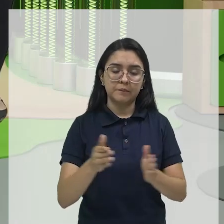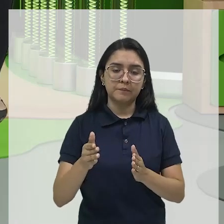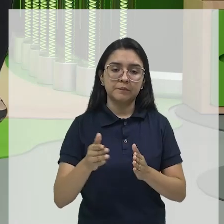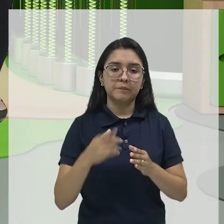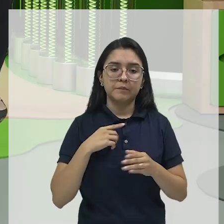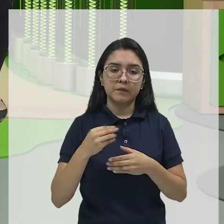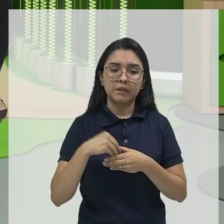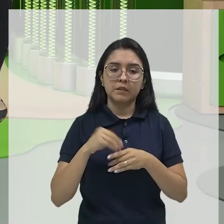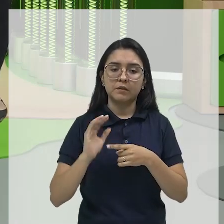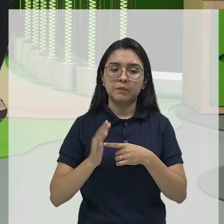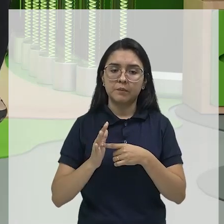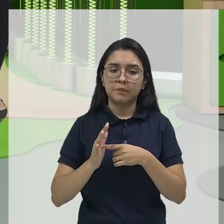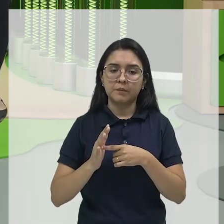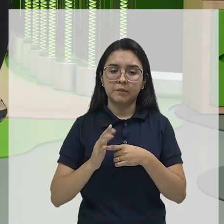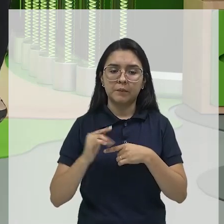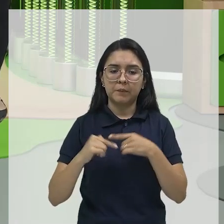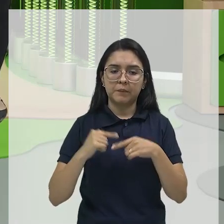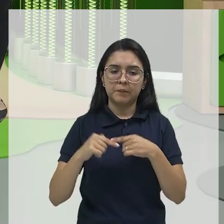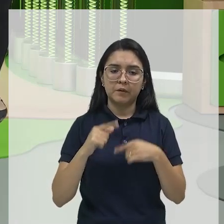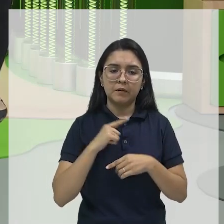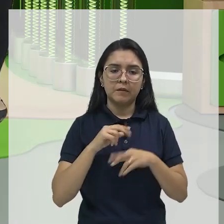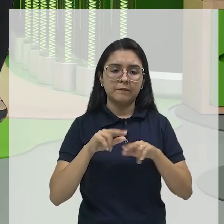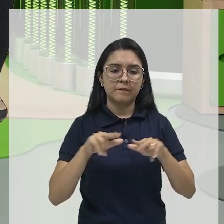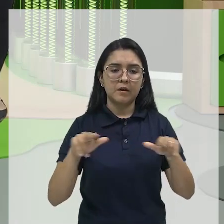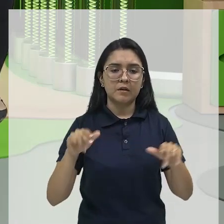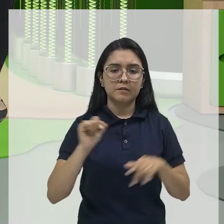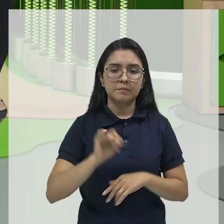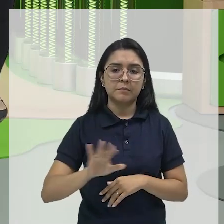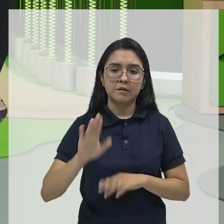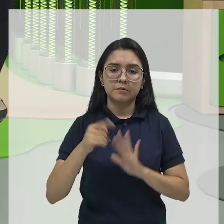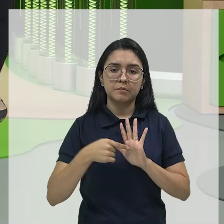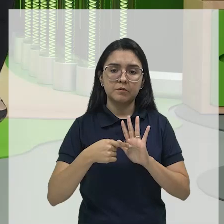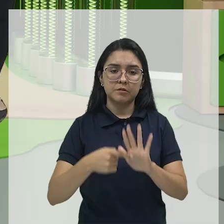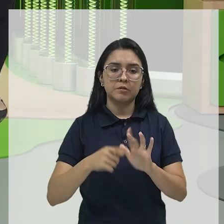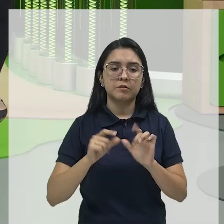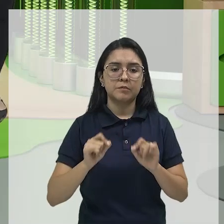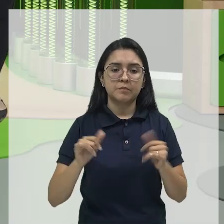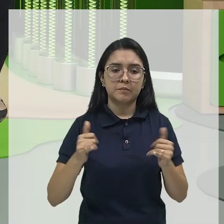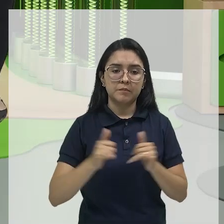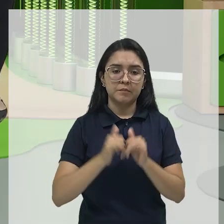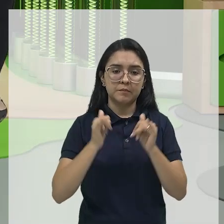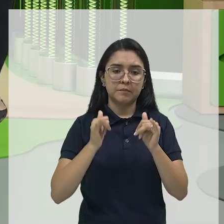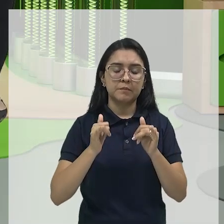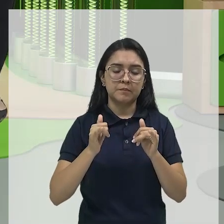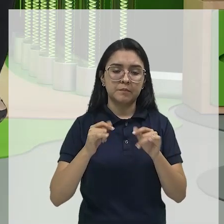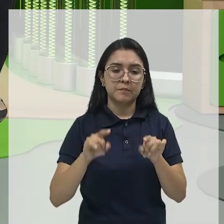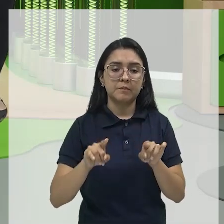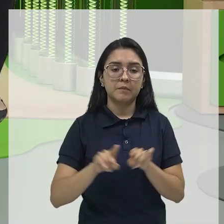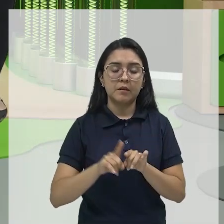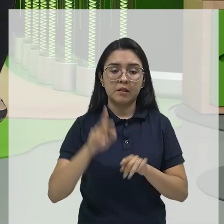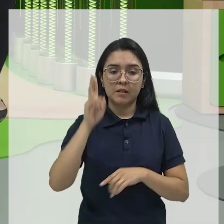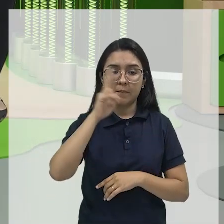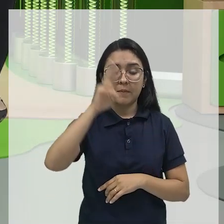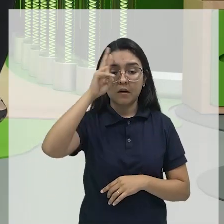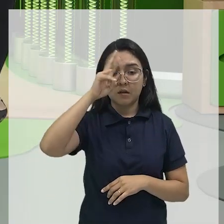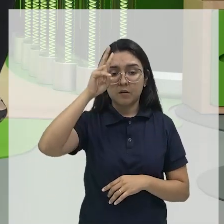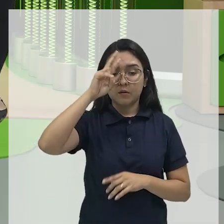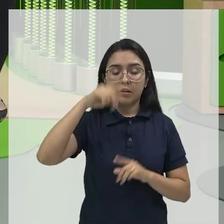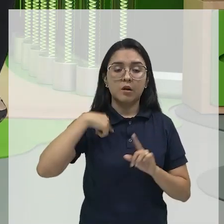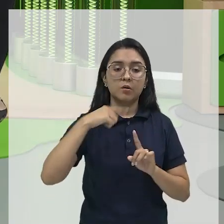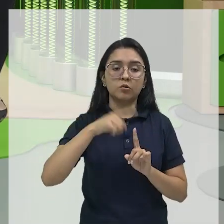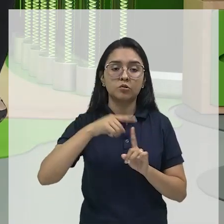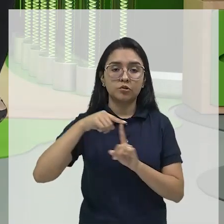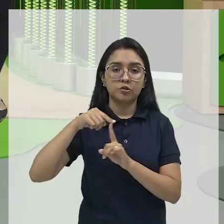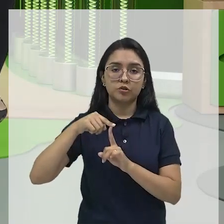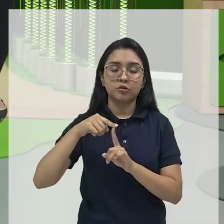das turbinas. E aqui temos várias imagens de hidrelétricas, né? Lembrando que é esse o tipo